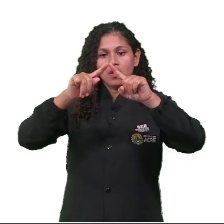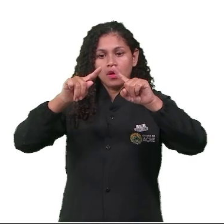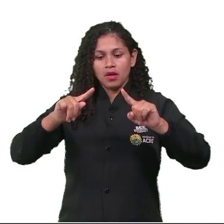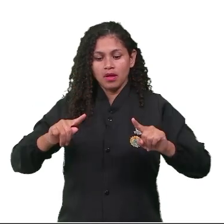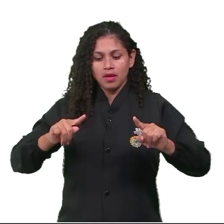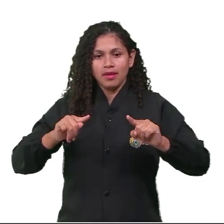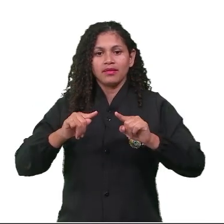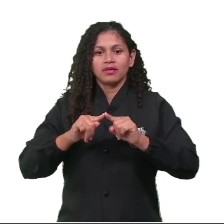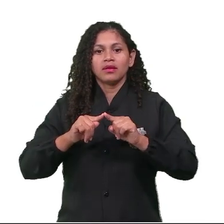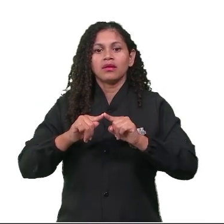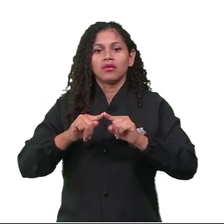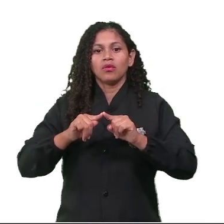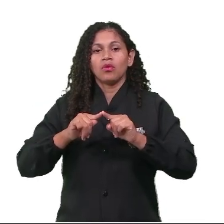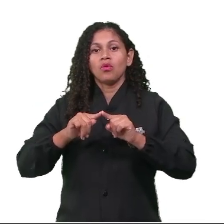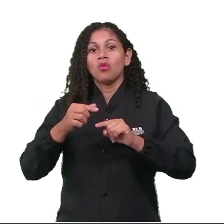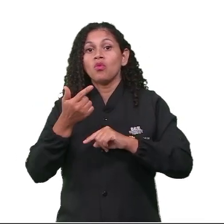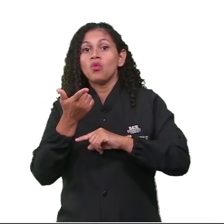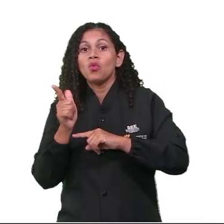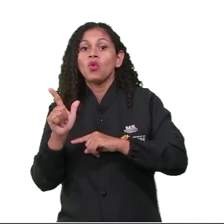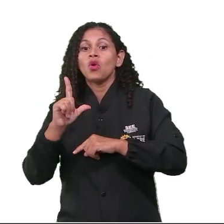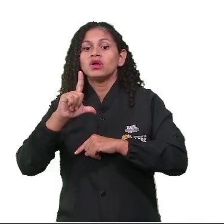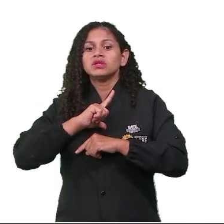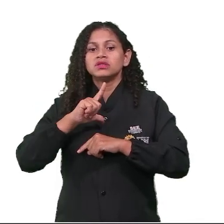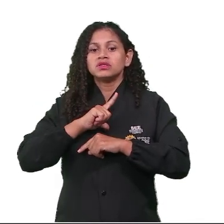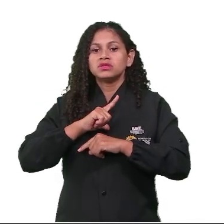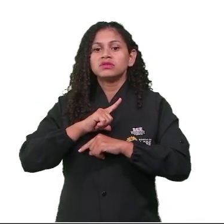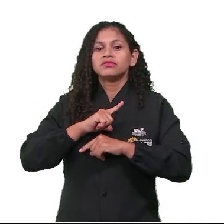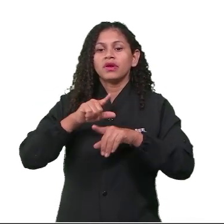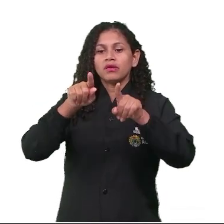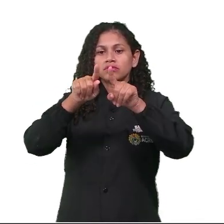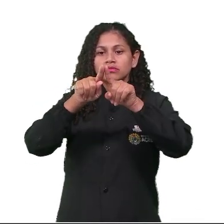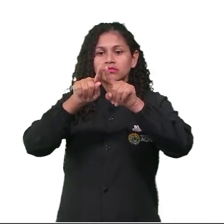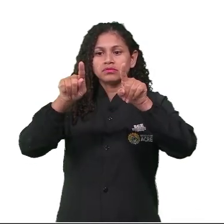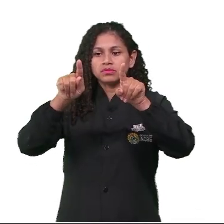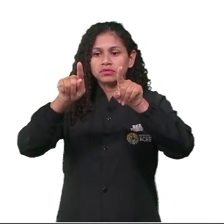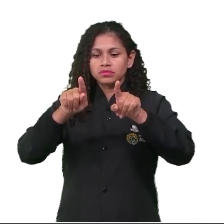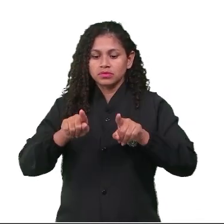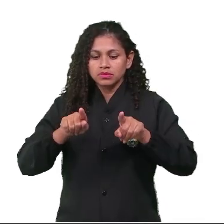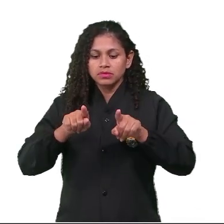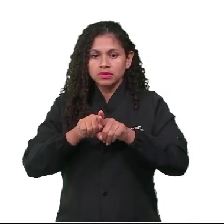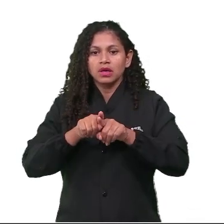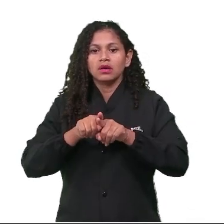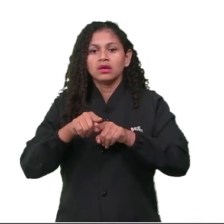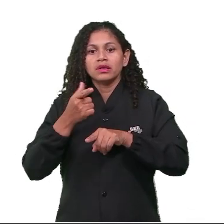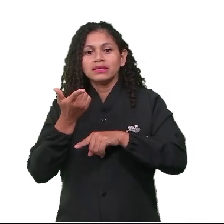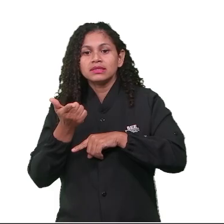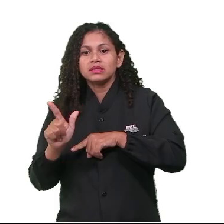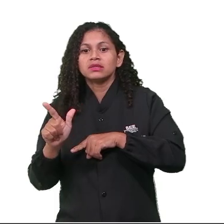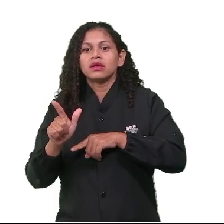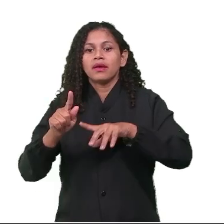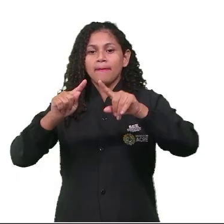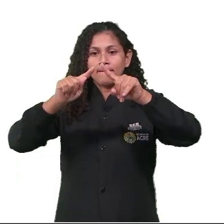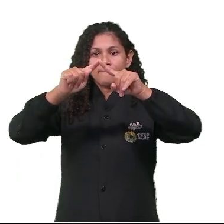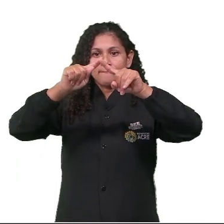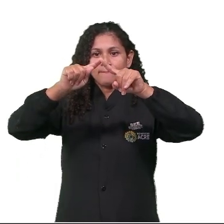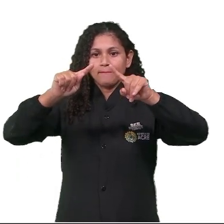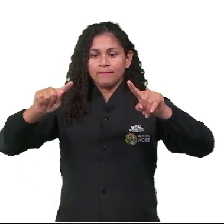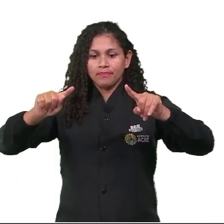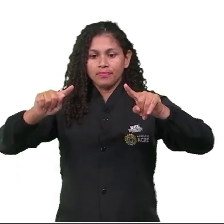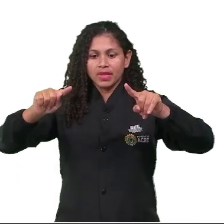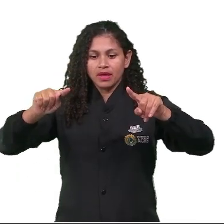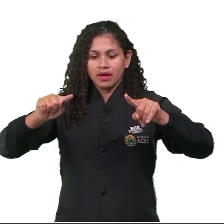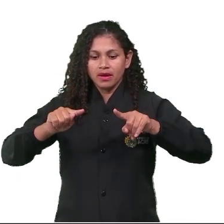prisma quadrangular. Se a base for um pentágono, vai ser um prisma pentagonal. Se a base for